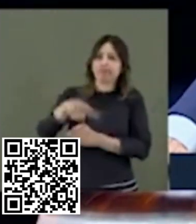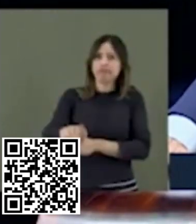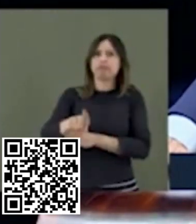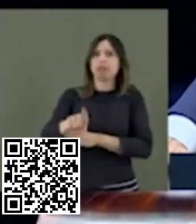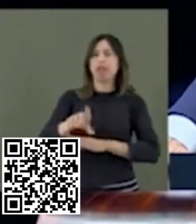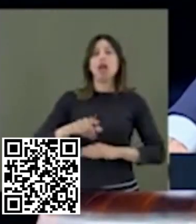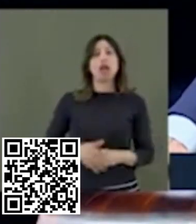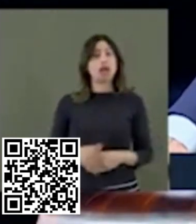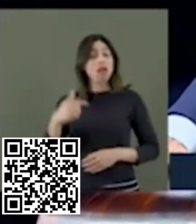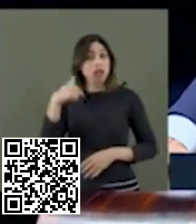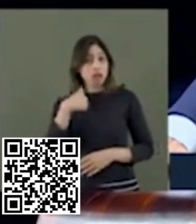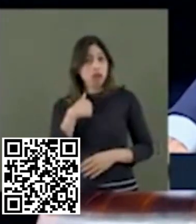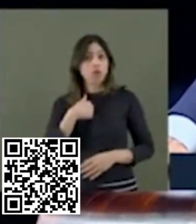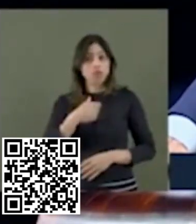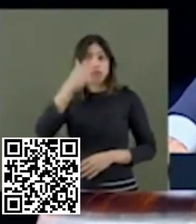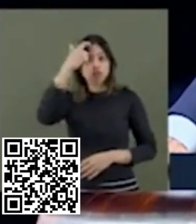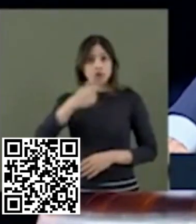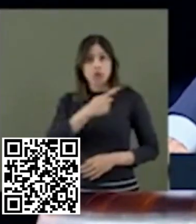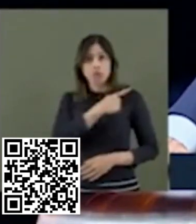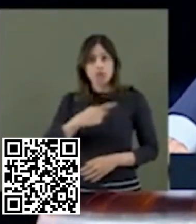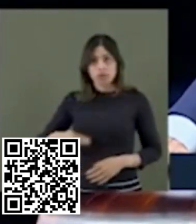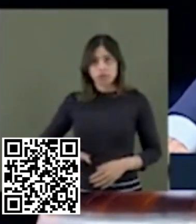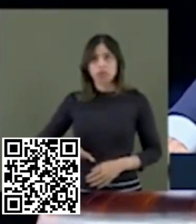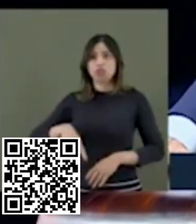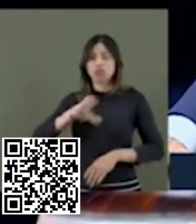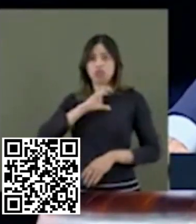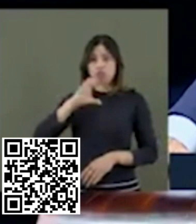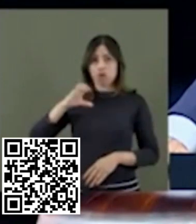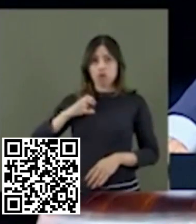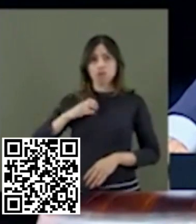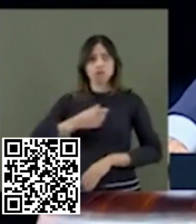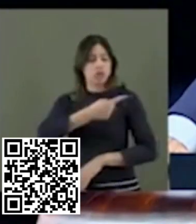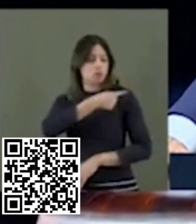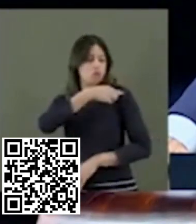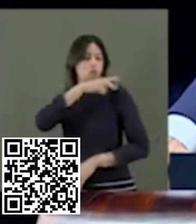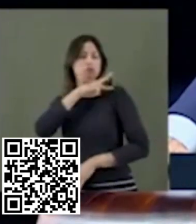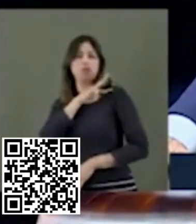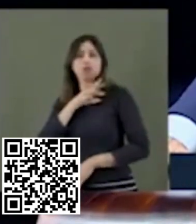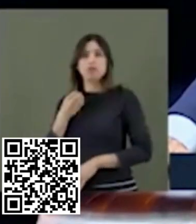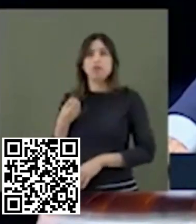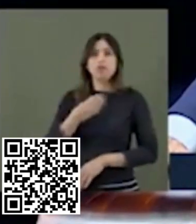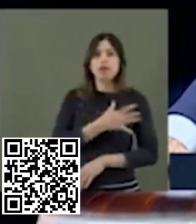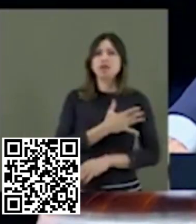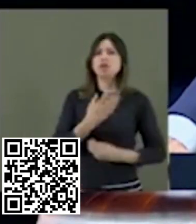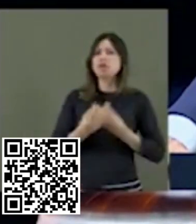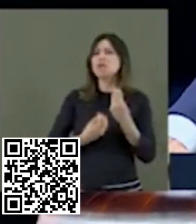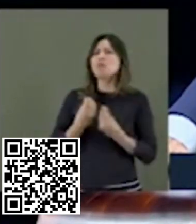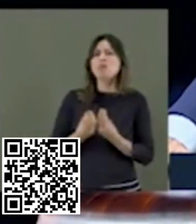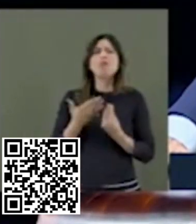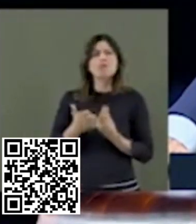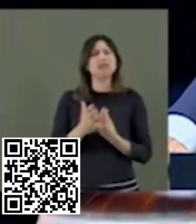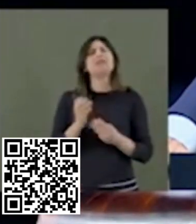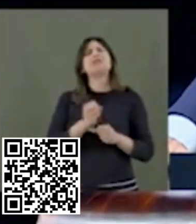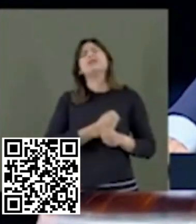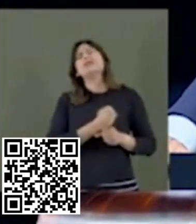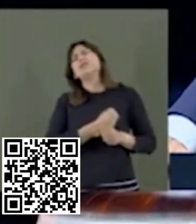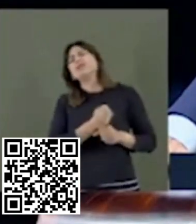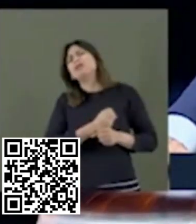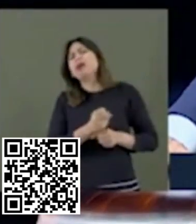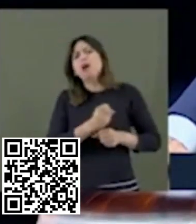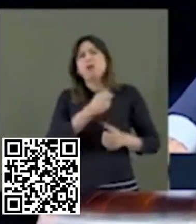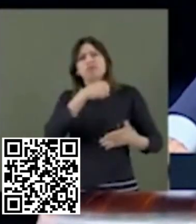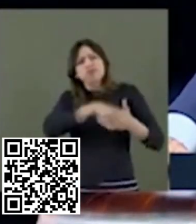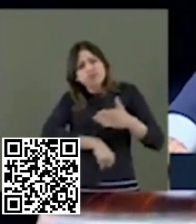Nós, e eu como presidente da comissão do novo ensino médio, é uma luta de anos que a gente estava trabalhando